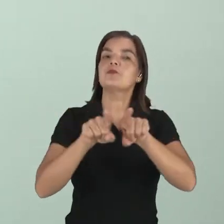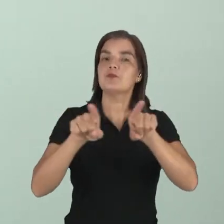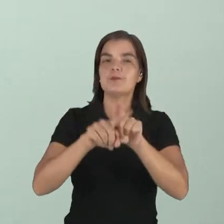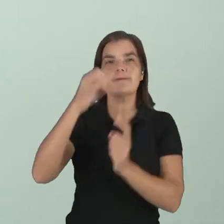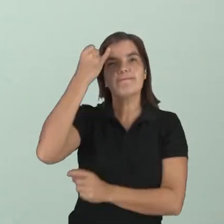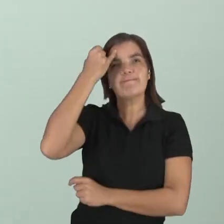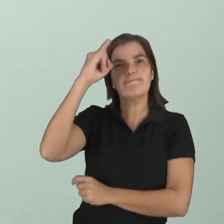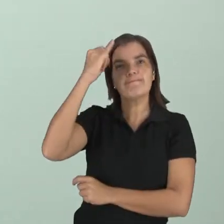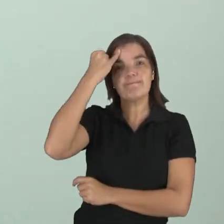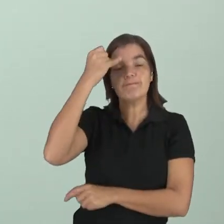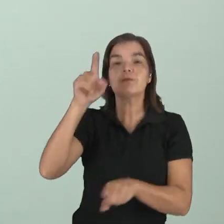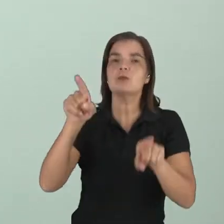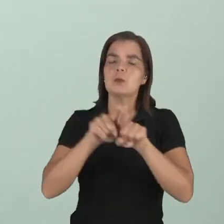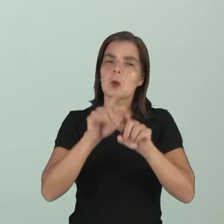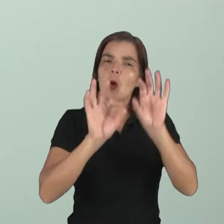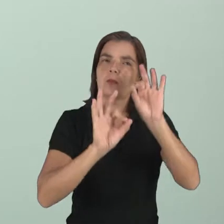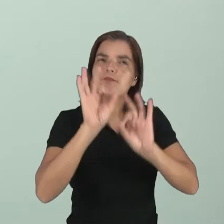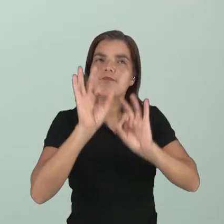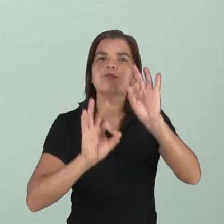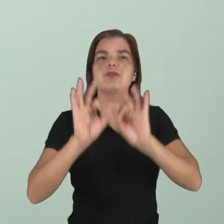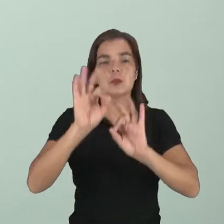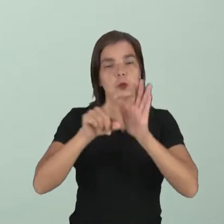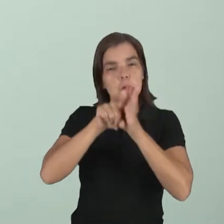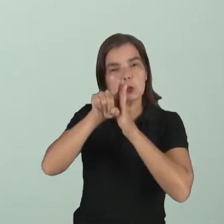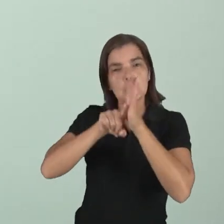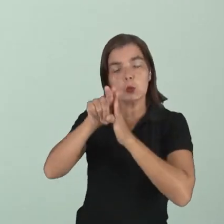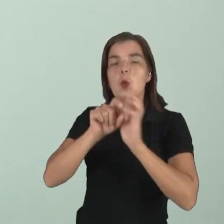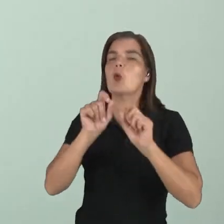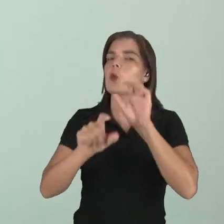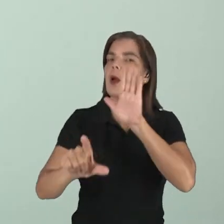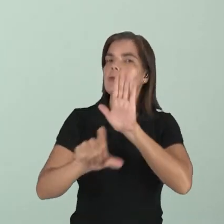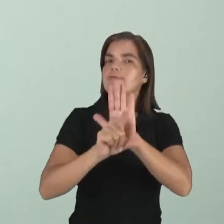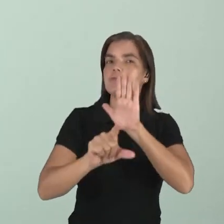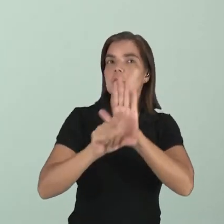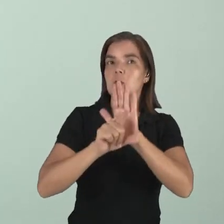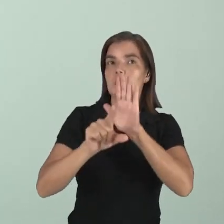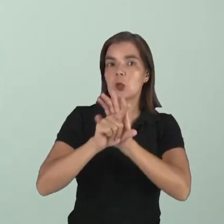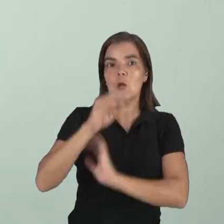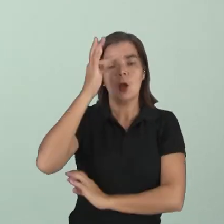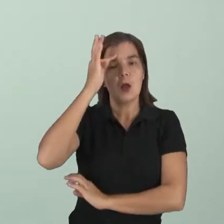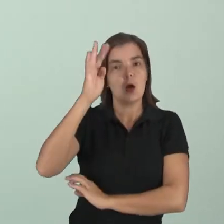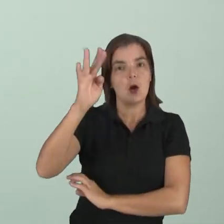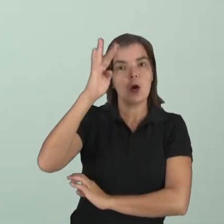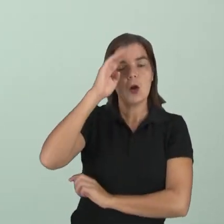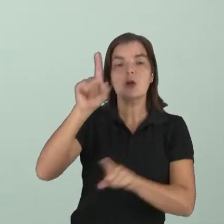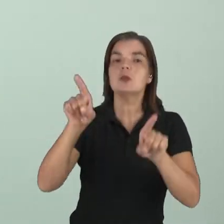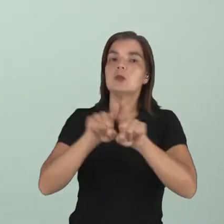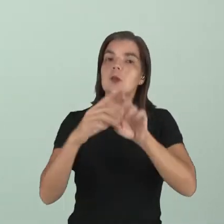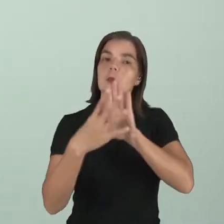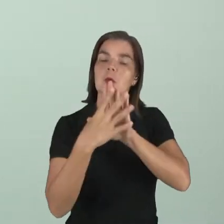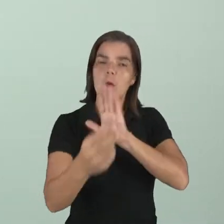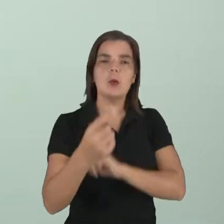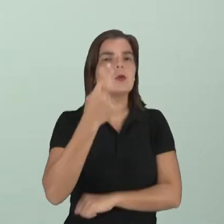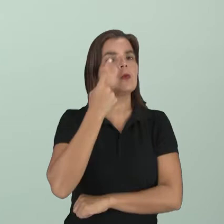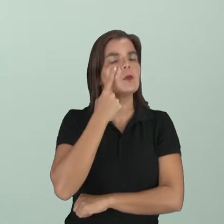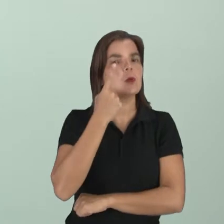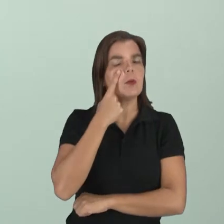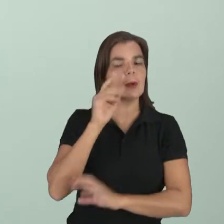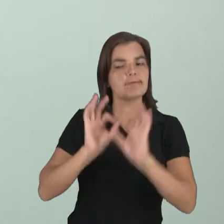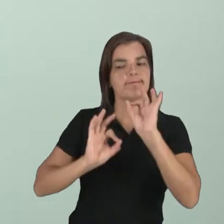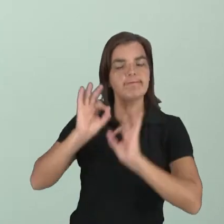de ideias e procedimentos científicos, que são as leis, teorias e modelos. Então, a gente vai ver um pouco daquilo que